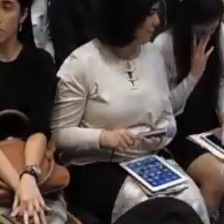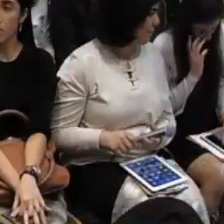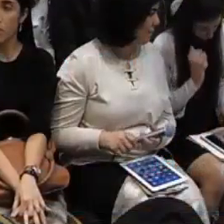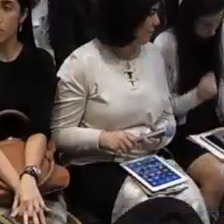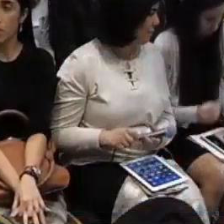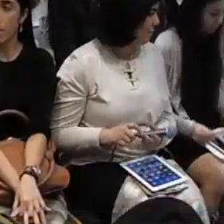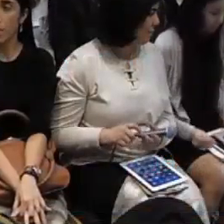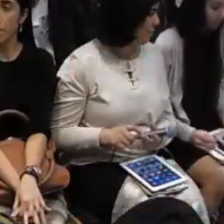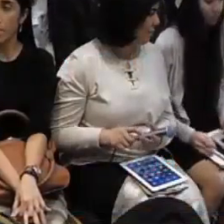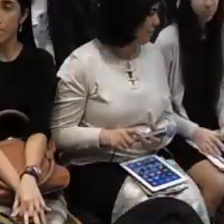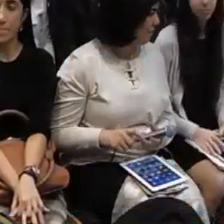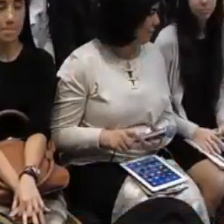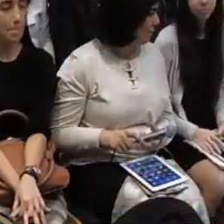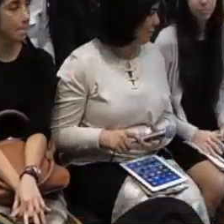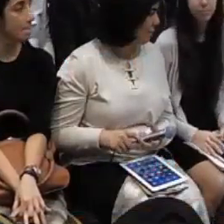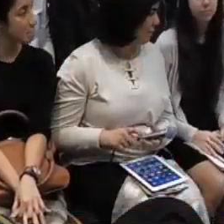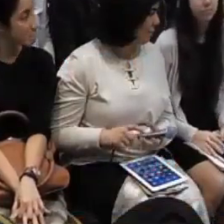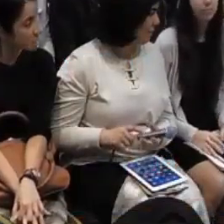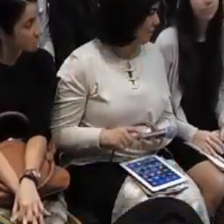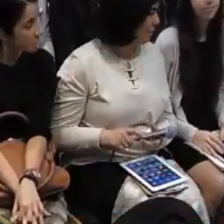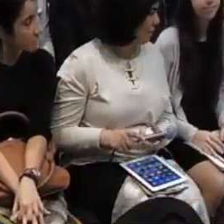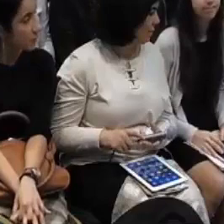Isso.